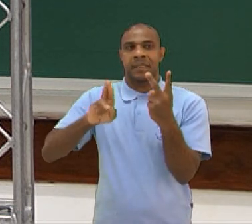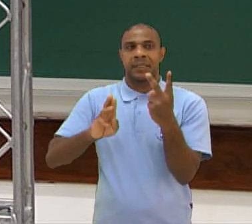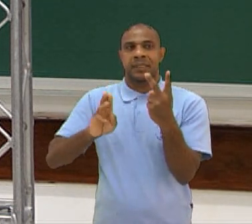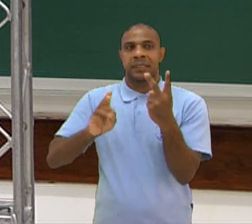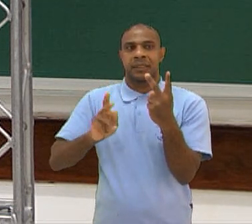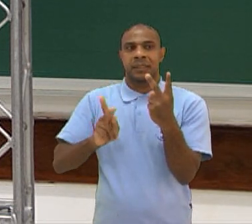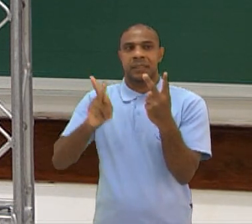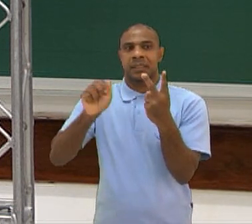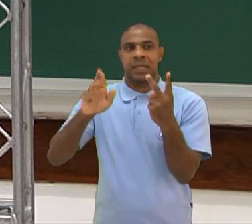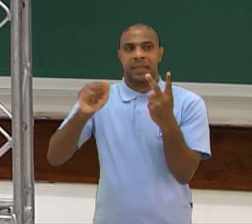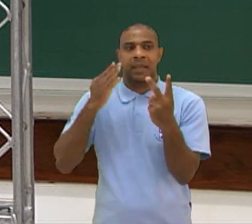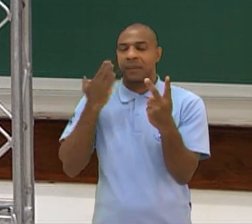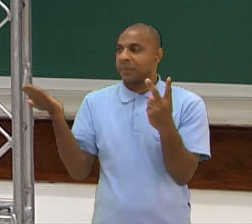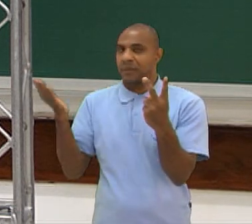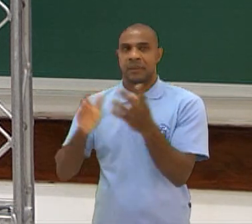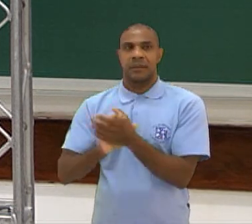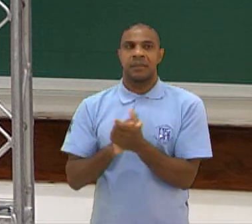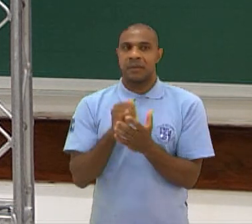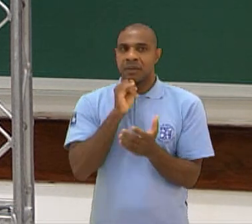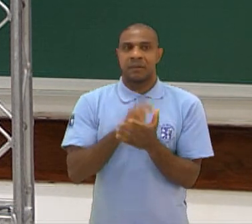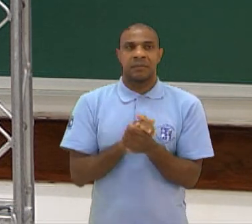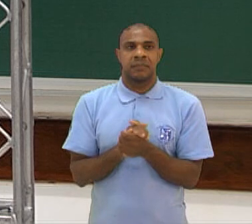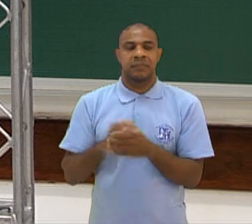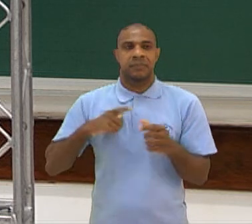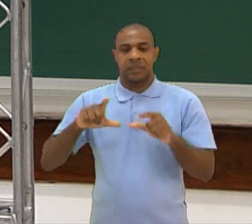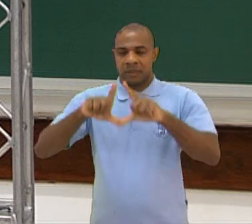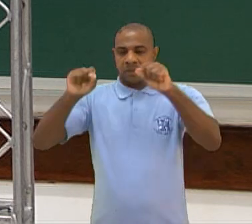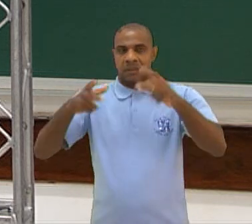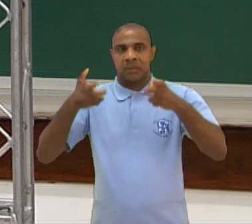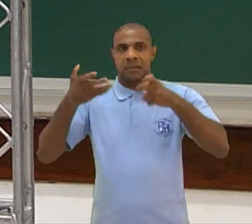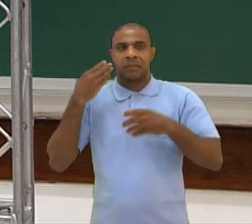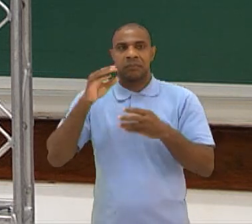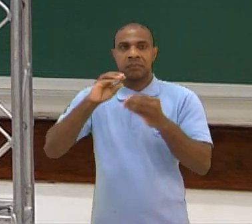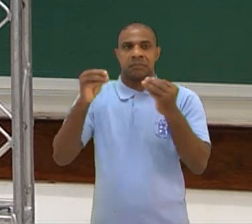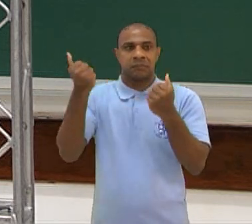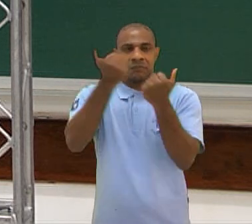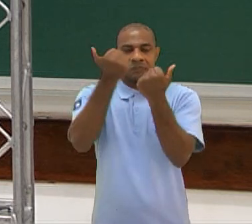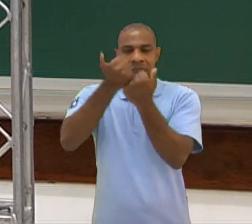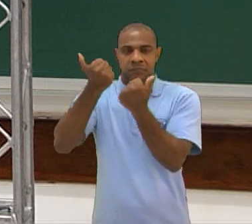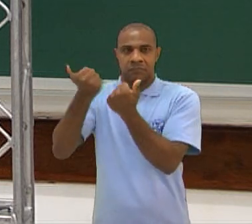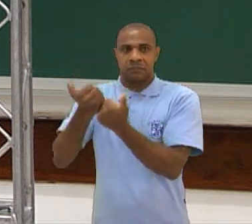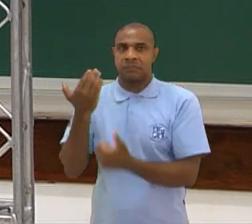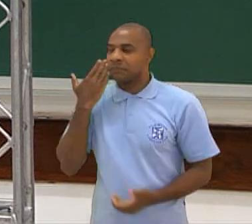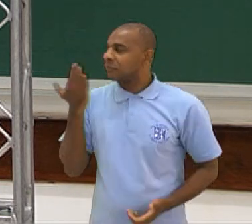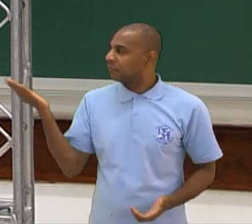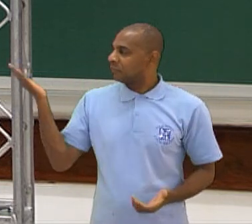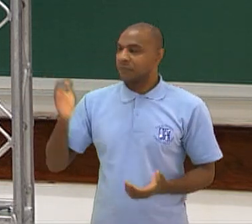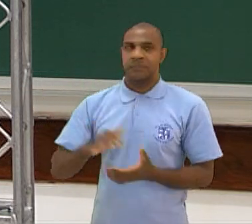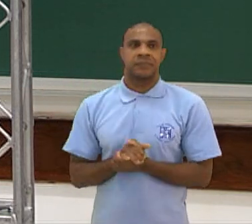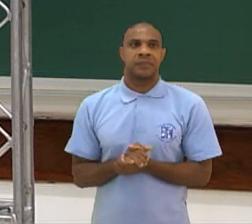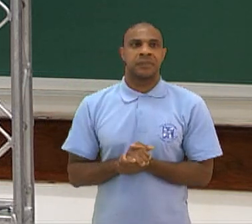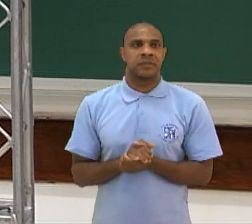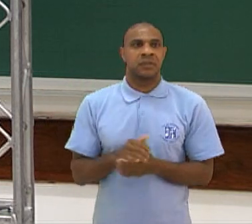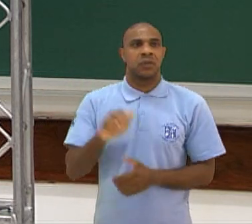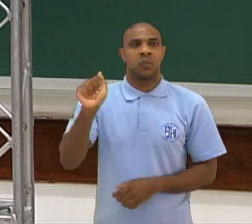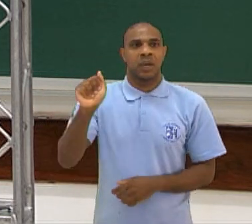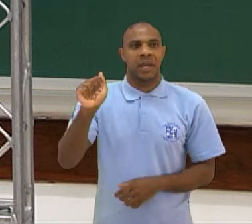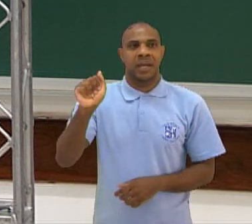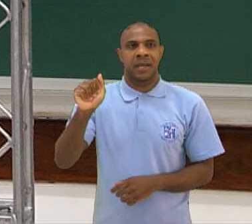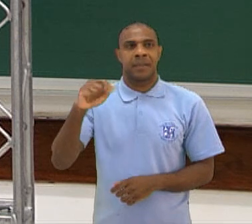já deu 0. A vezes 1 vezes 1, sinal trocado, menos A. 1 vezes 2 vezes A, mais 2A,